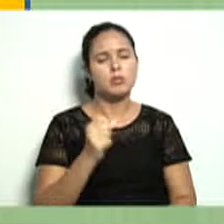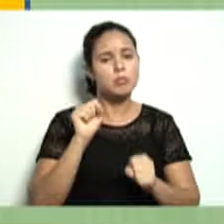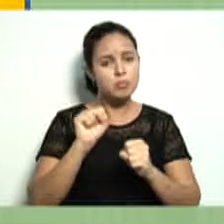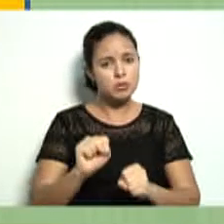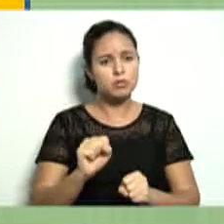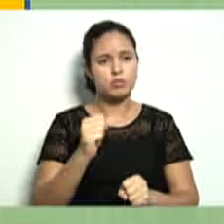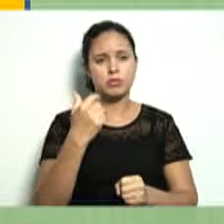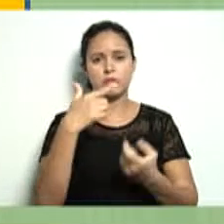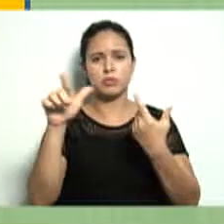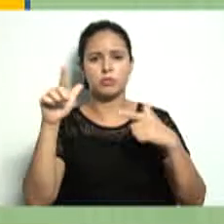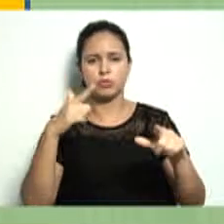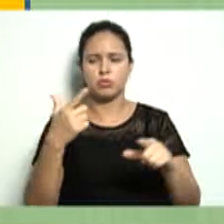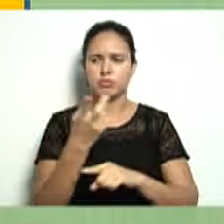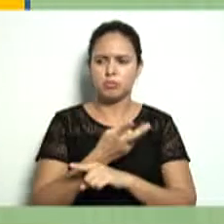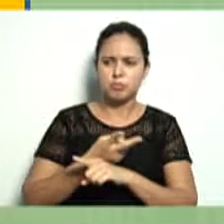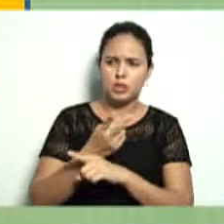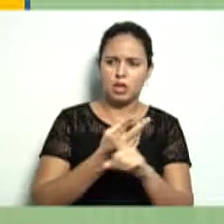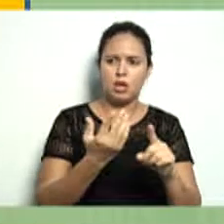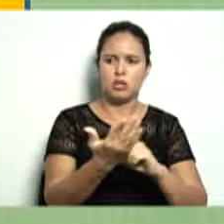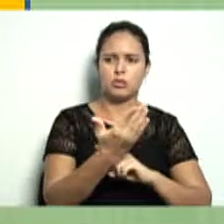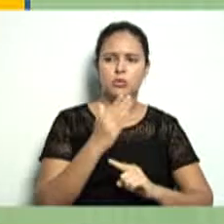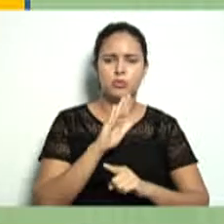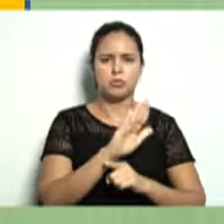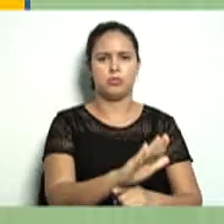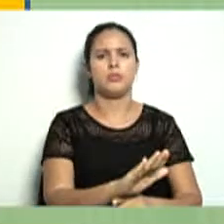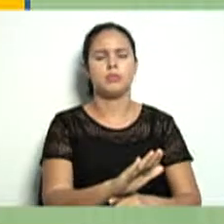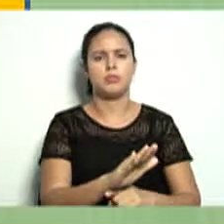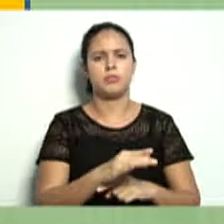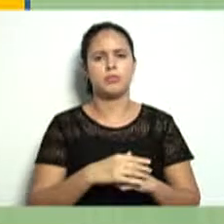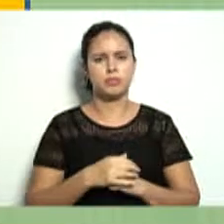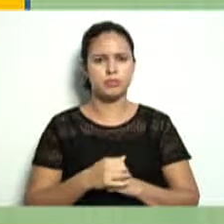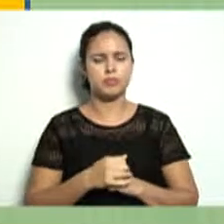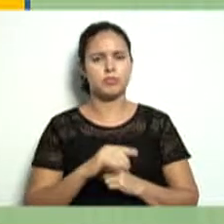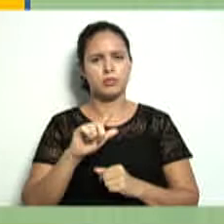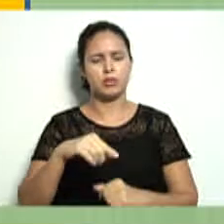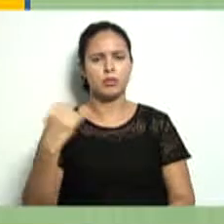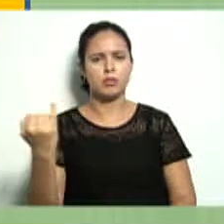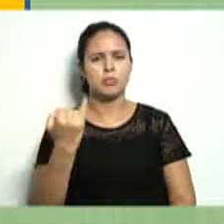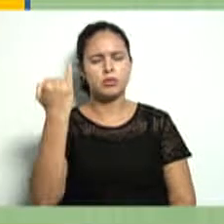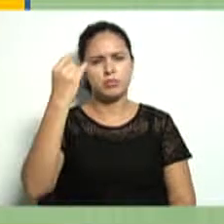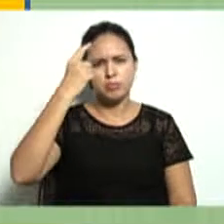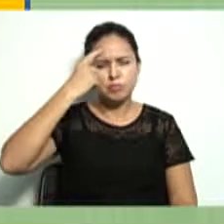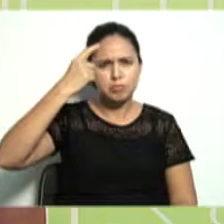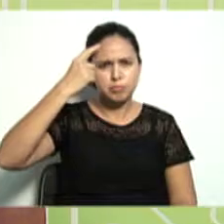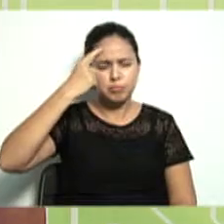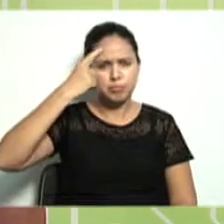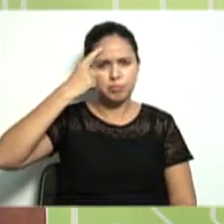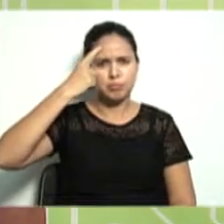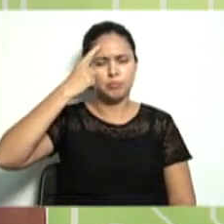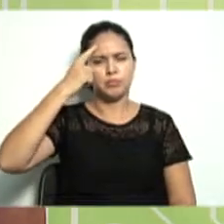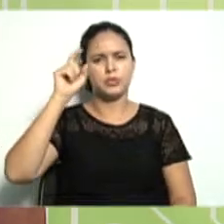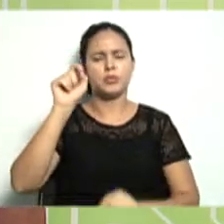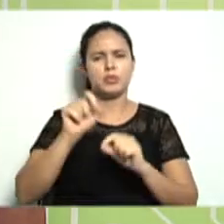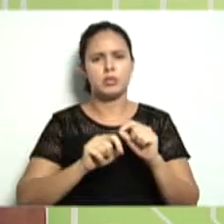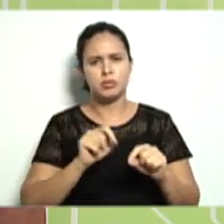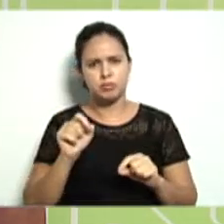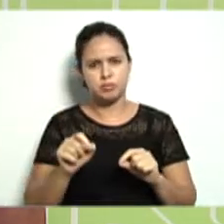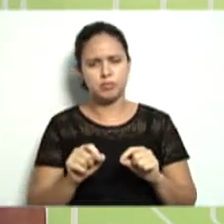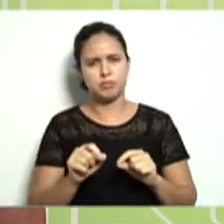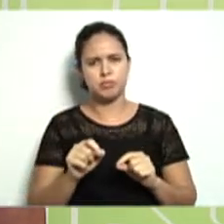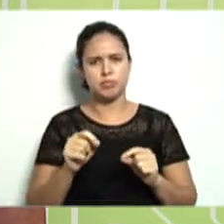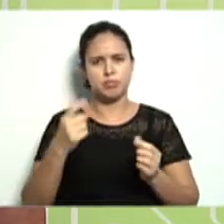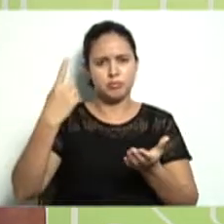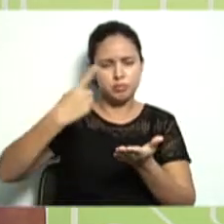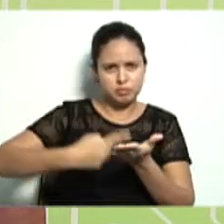para compreender cada vez mais os processos. E é importante a gente se atentar a essa questão aí de